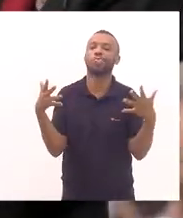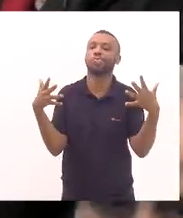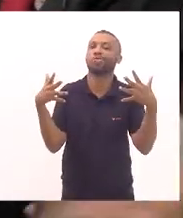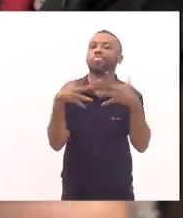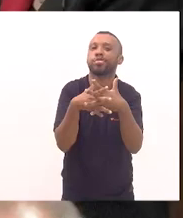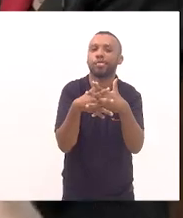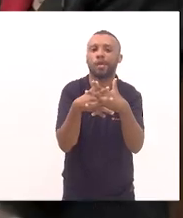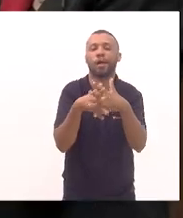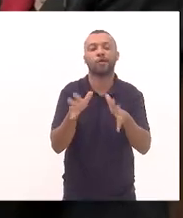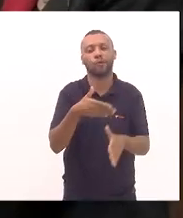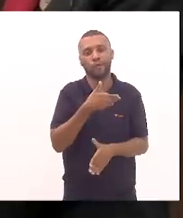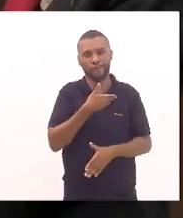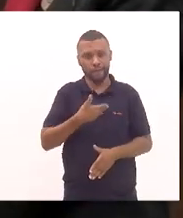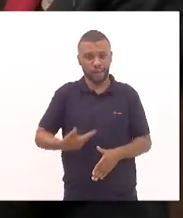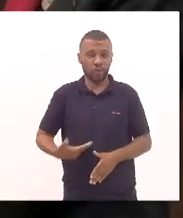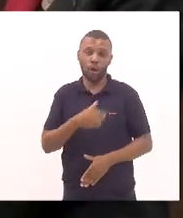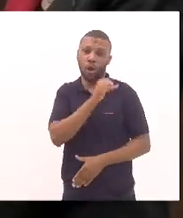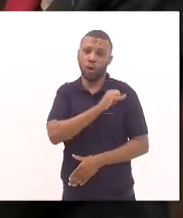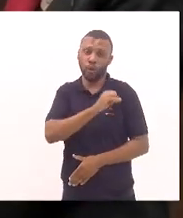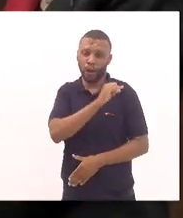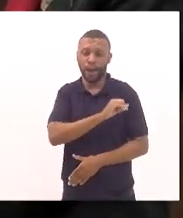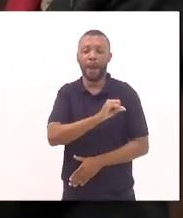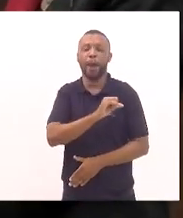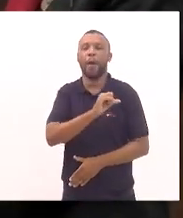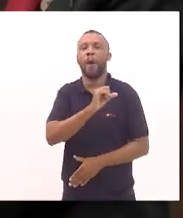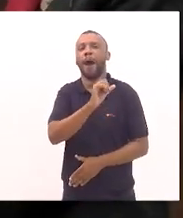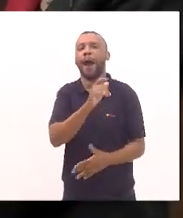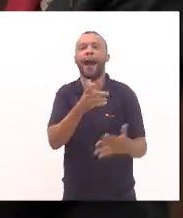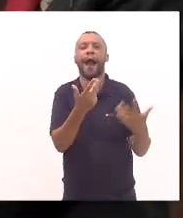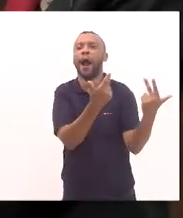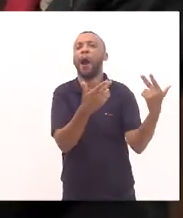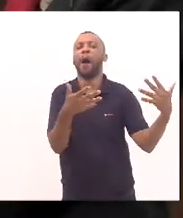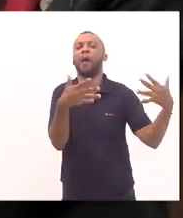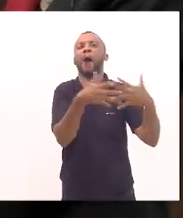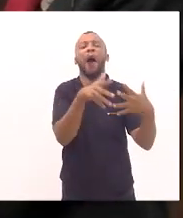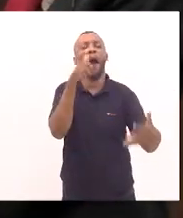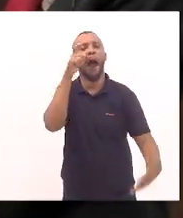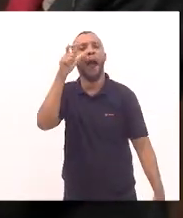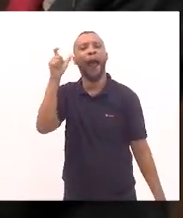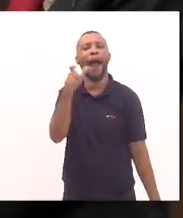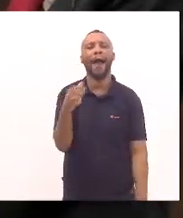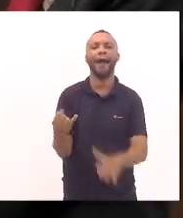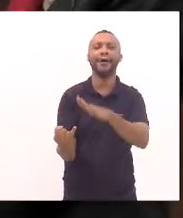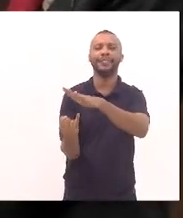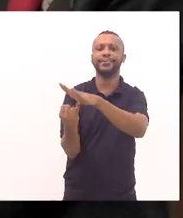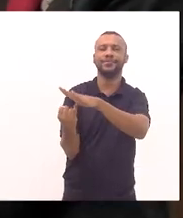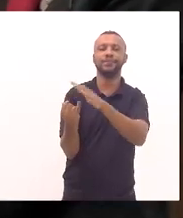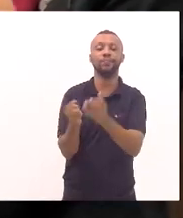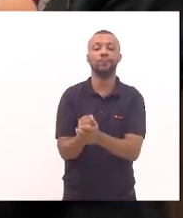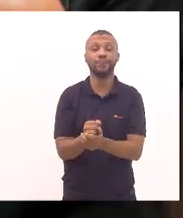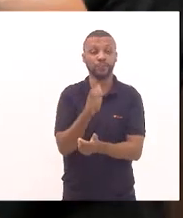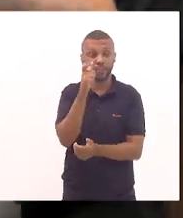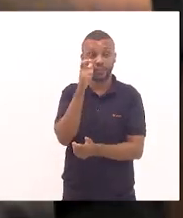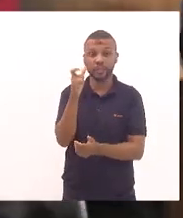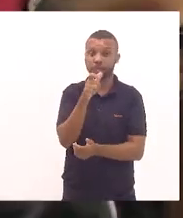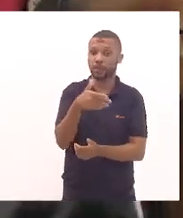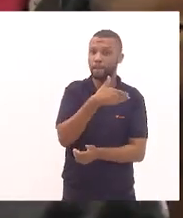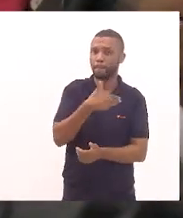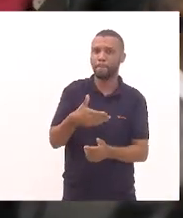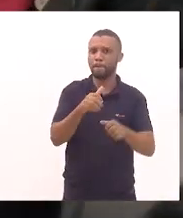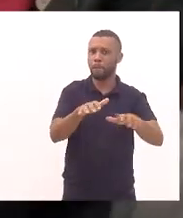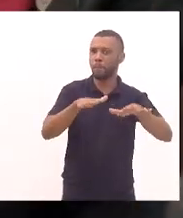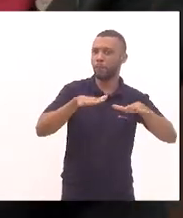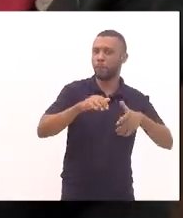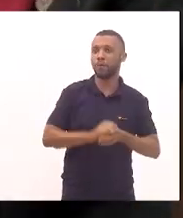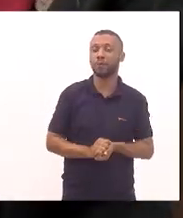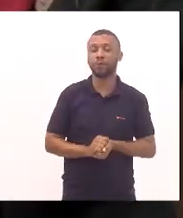governo, governador do Rio de Janeiro, confunde interesse institucional com interesse público. Hoje é o